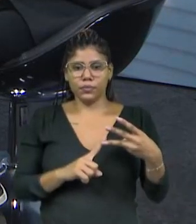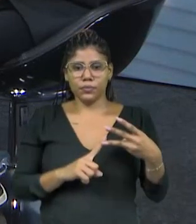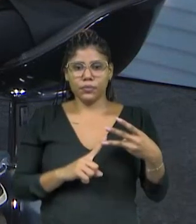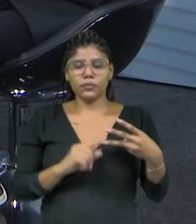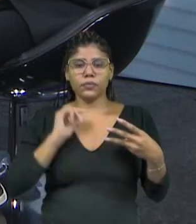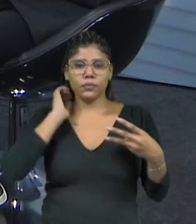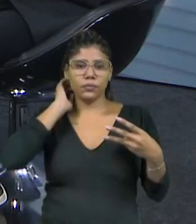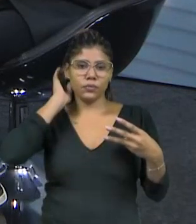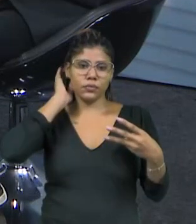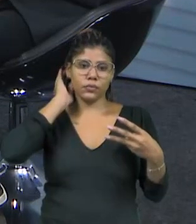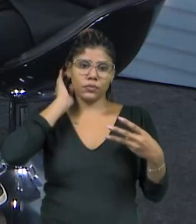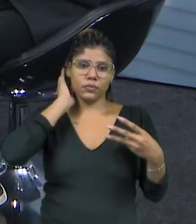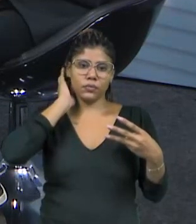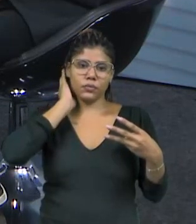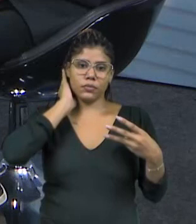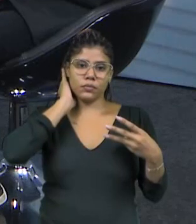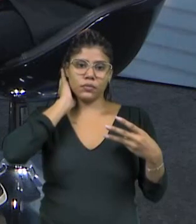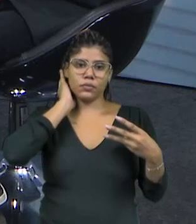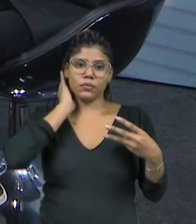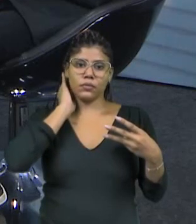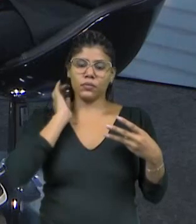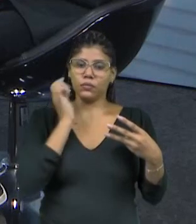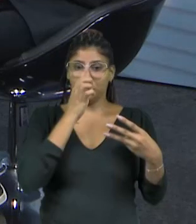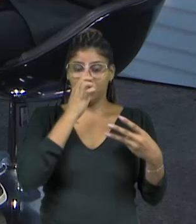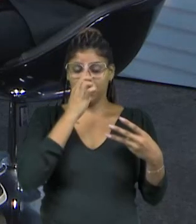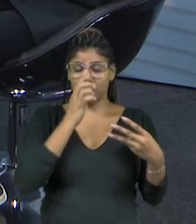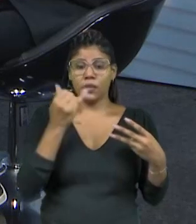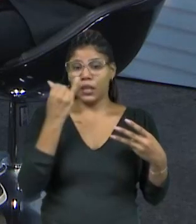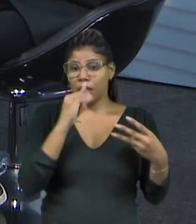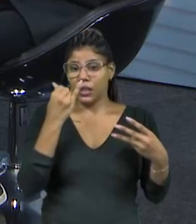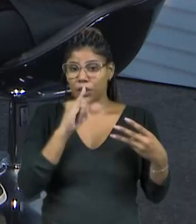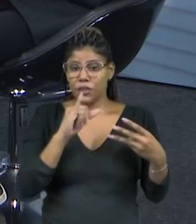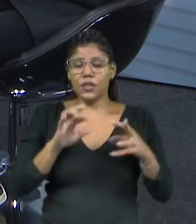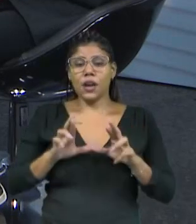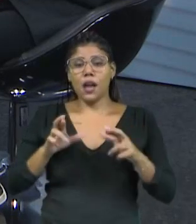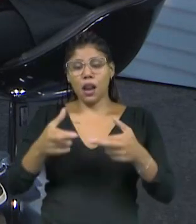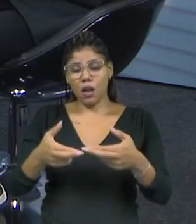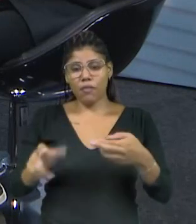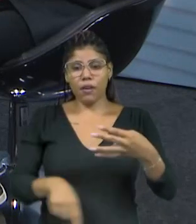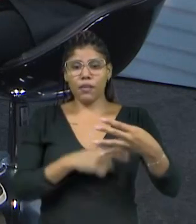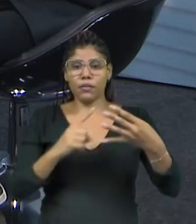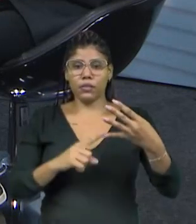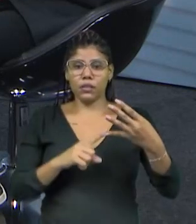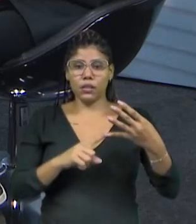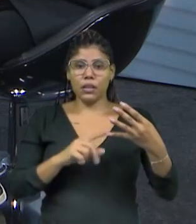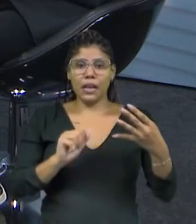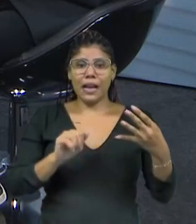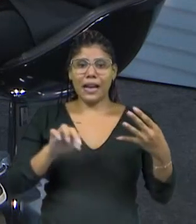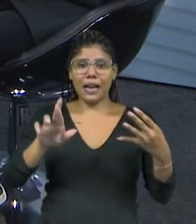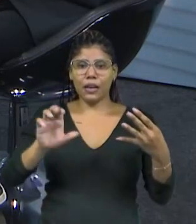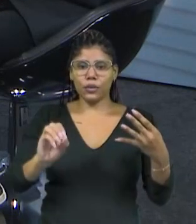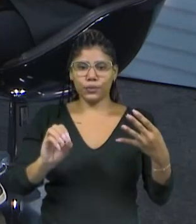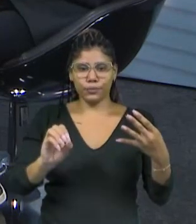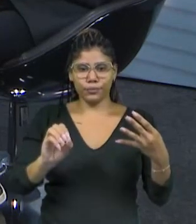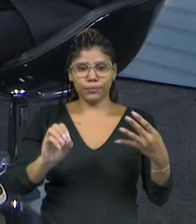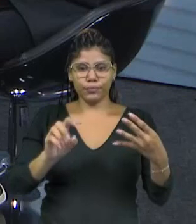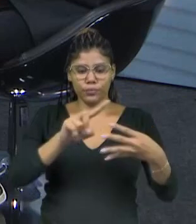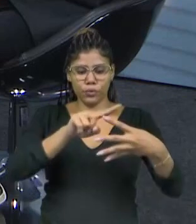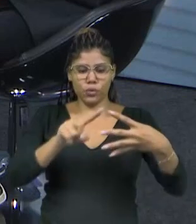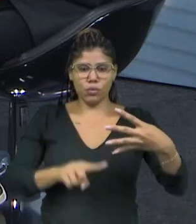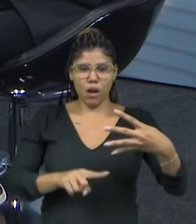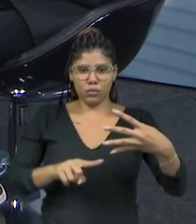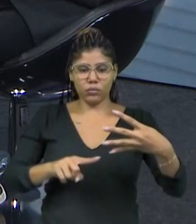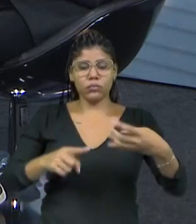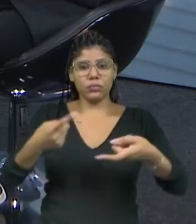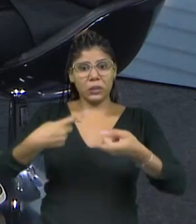é outro cluster. As energias renováveis e o agro, a indústria de alimentos, a alimentação. Né?